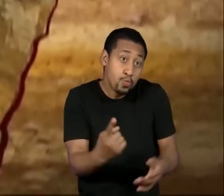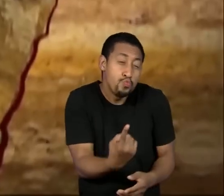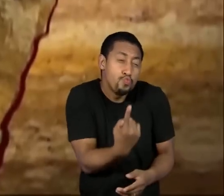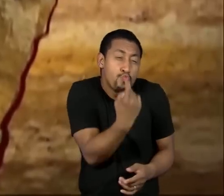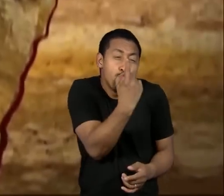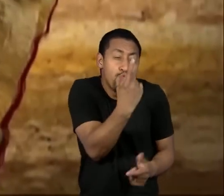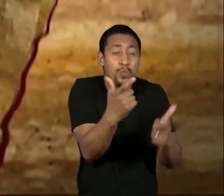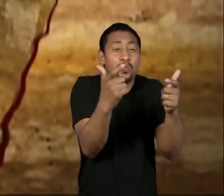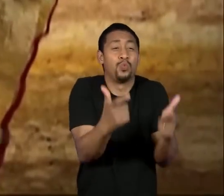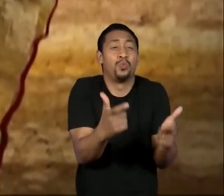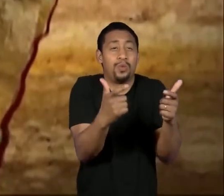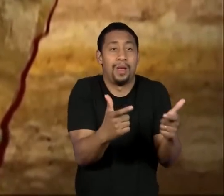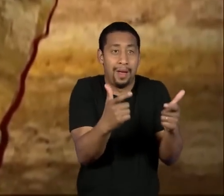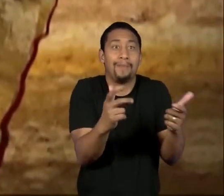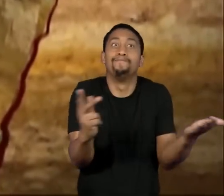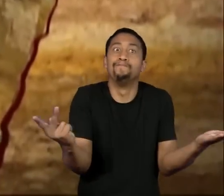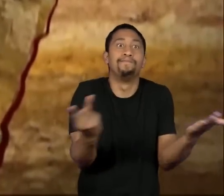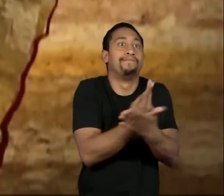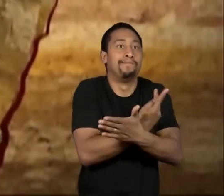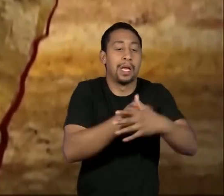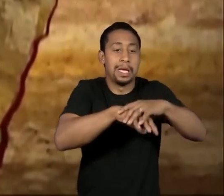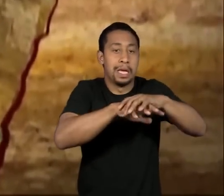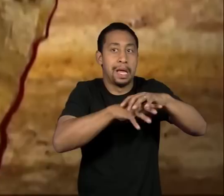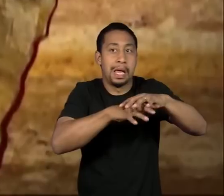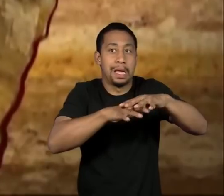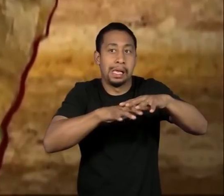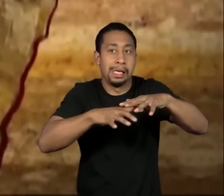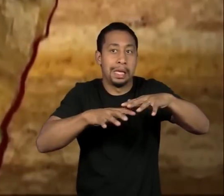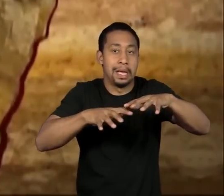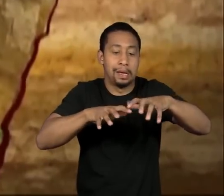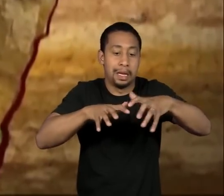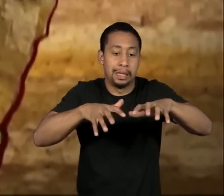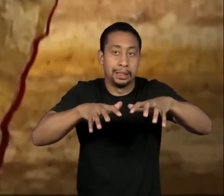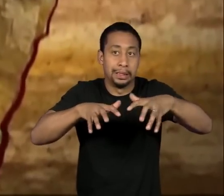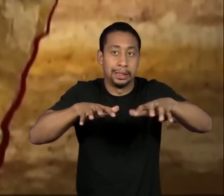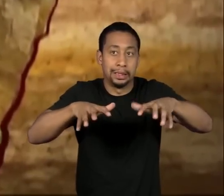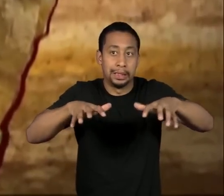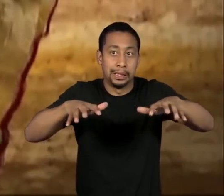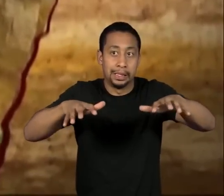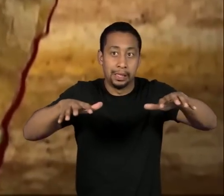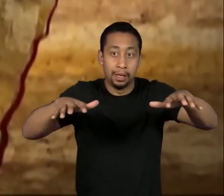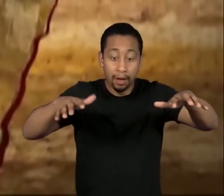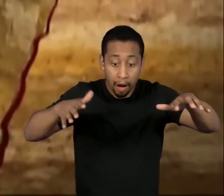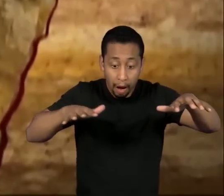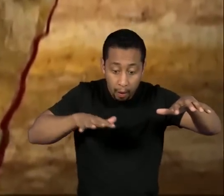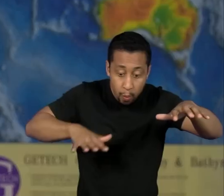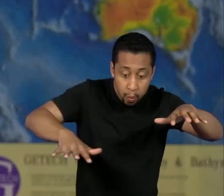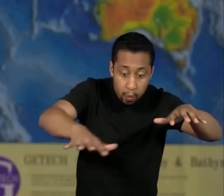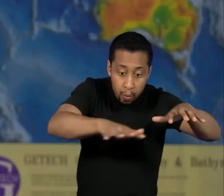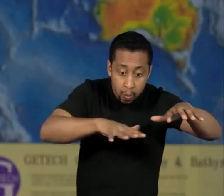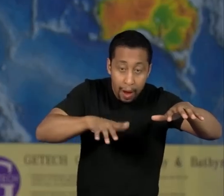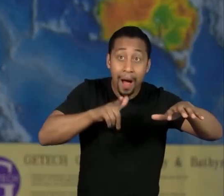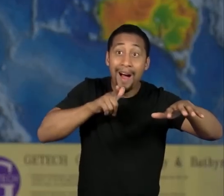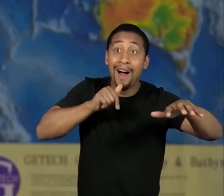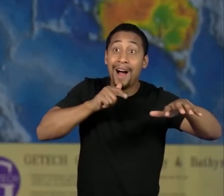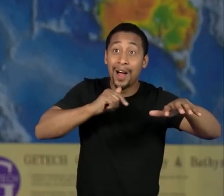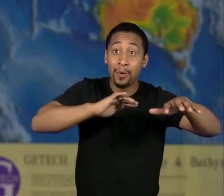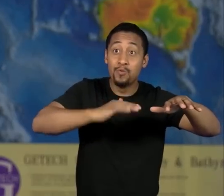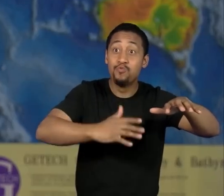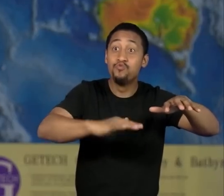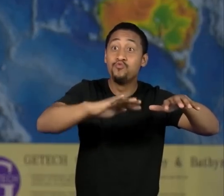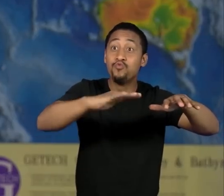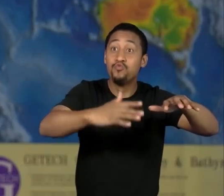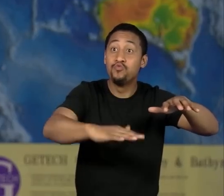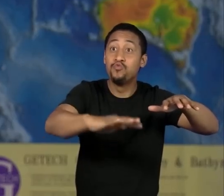estudar como se dá o surgimento de um oceano a partir da repartição de um continente no meio. É uma forma de